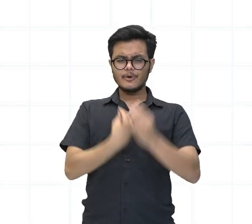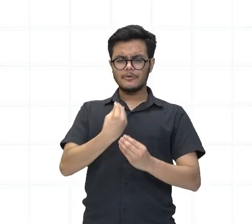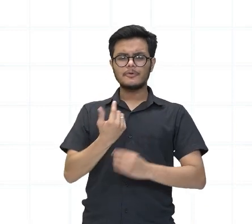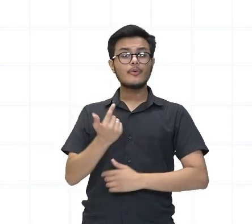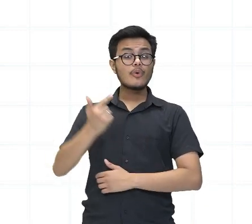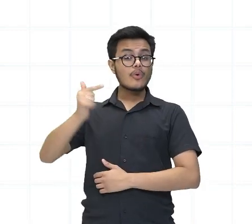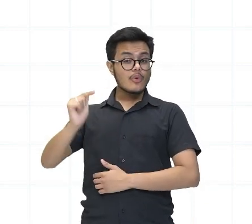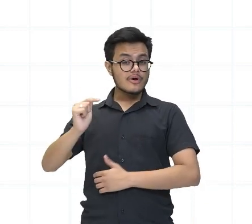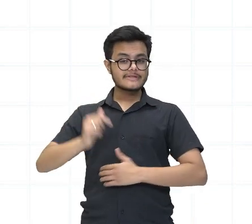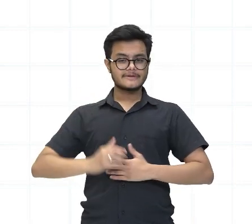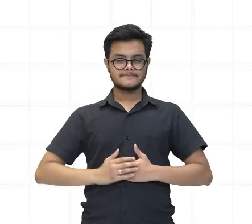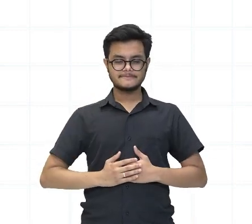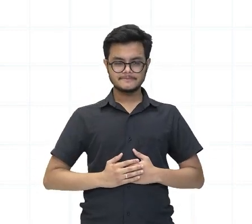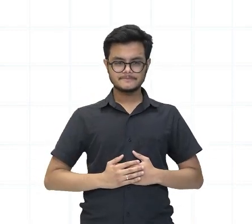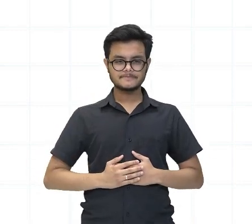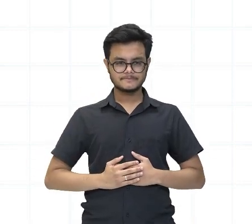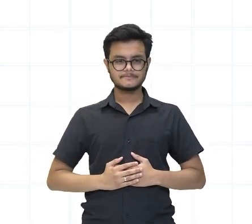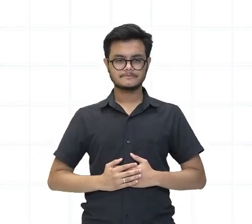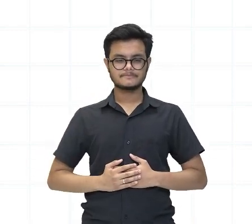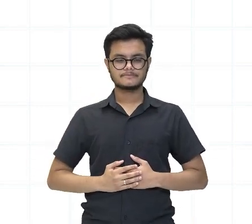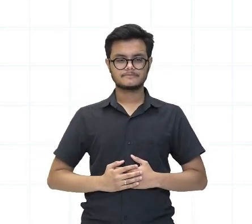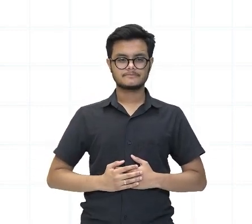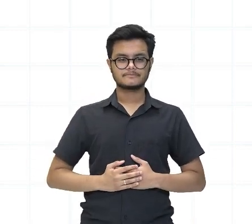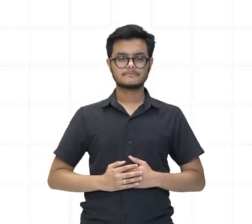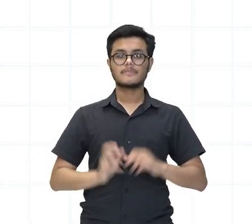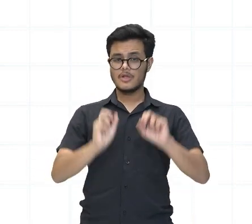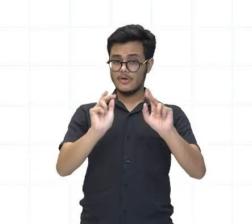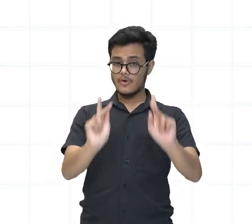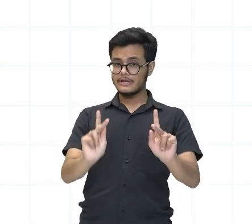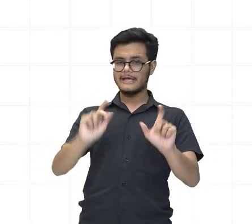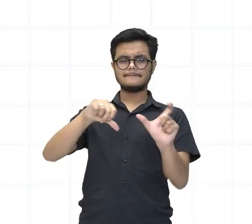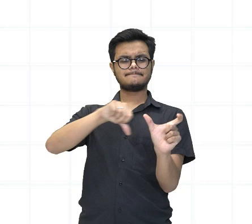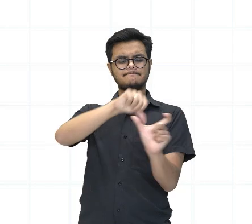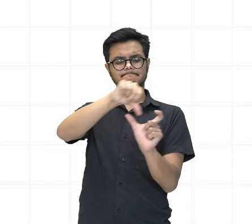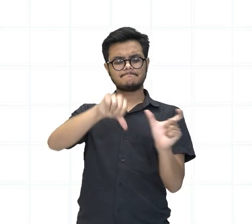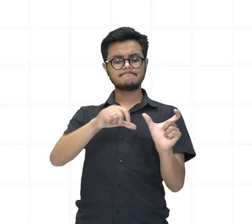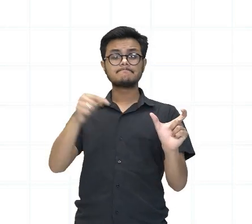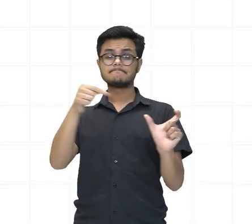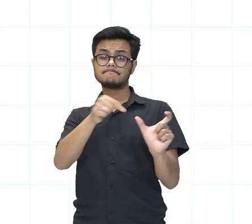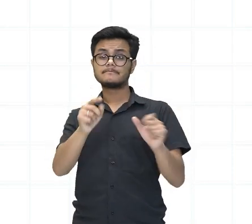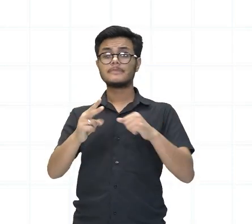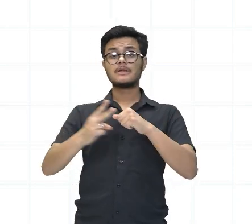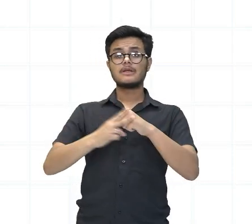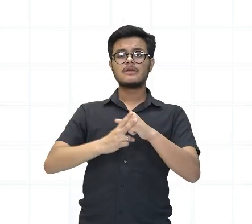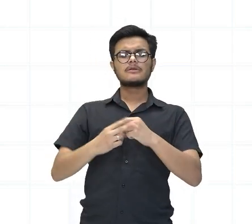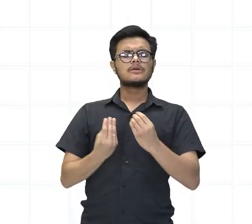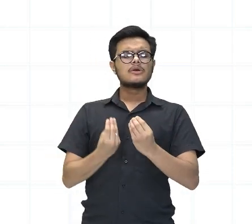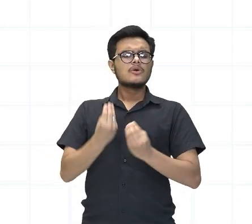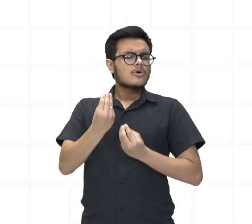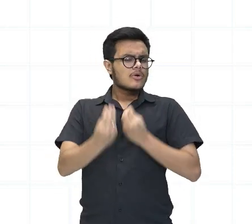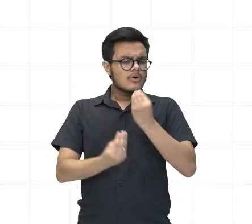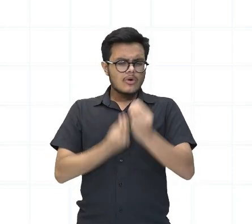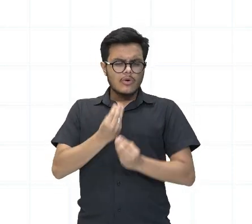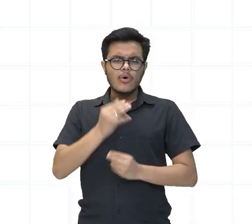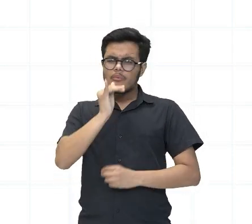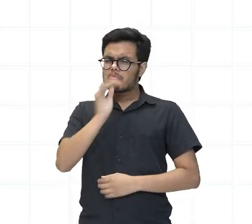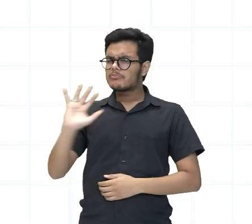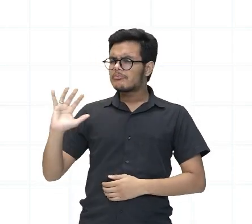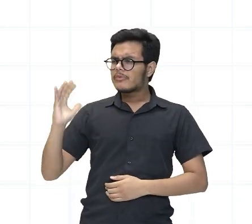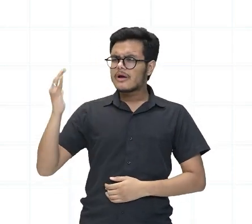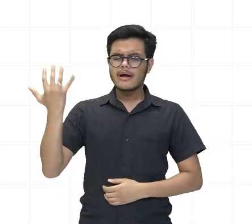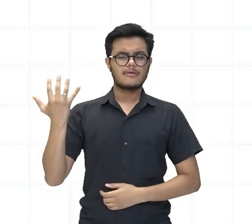né? Porque também por meio da minha terminação verbal, eu fico sabendo sobre a maneira como a ação foi